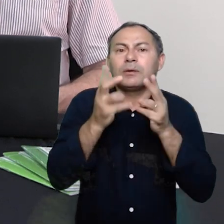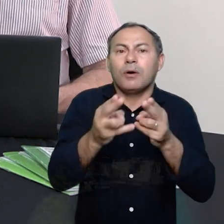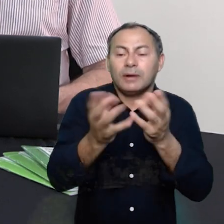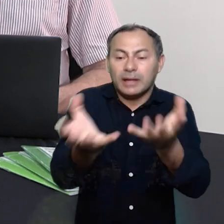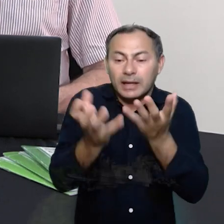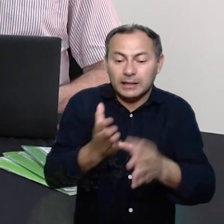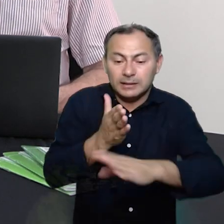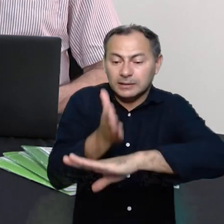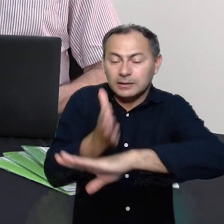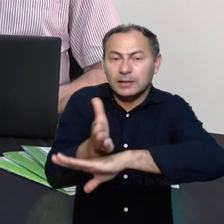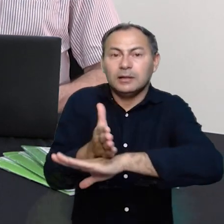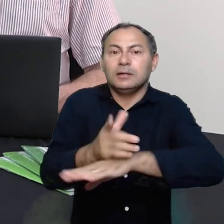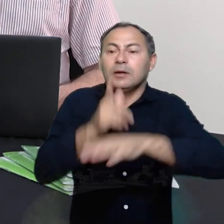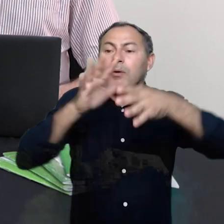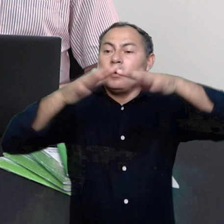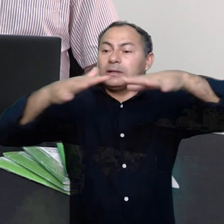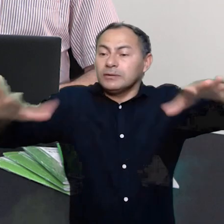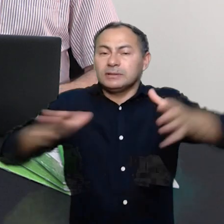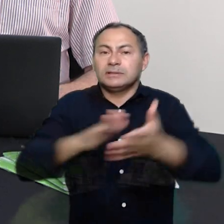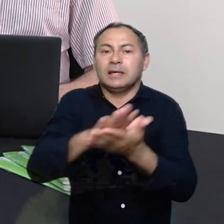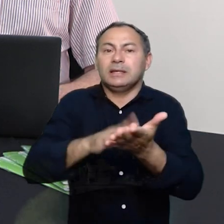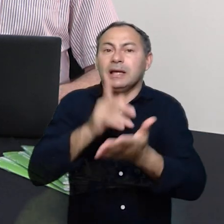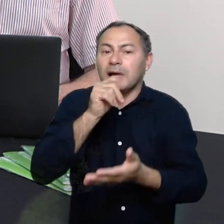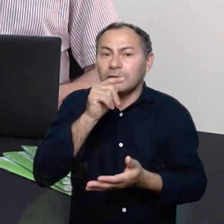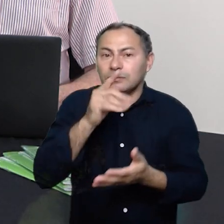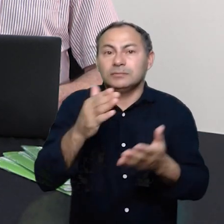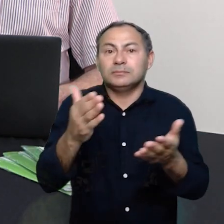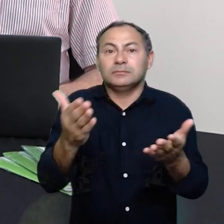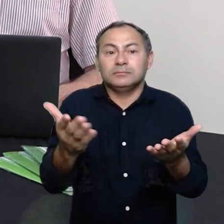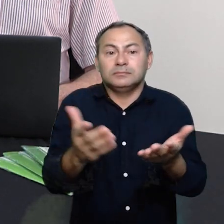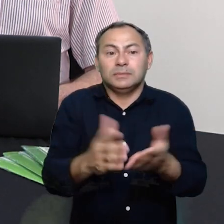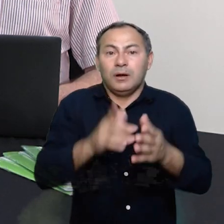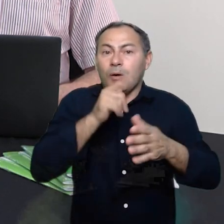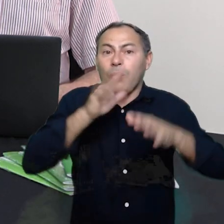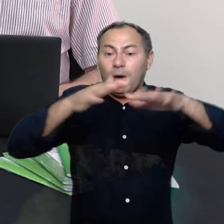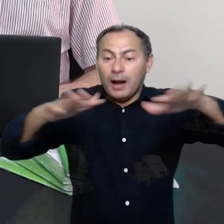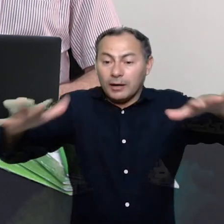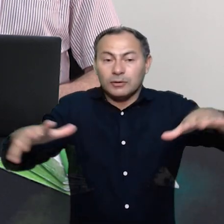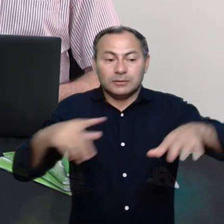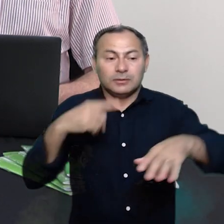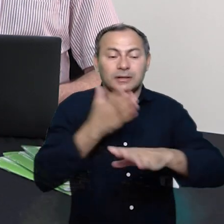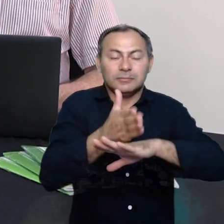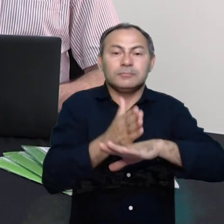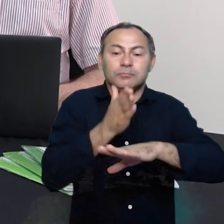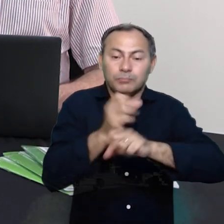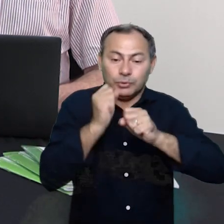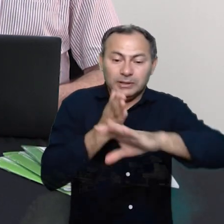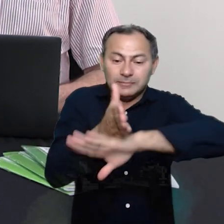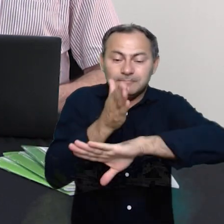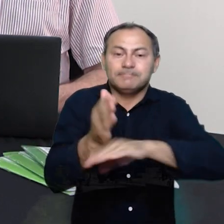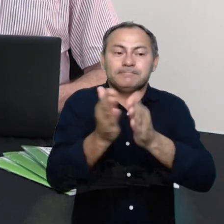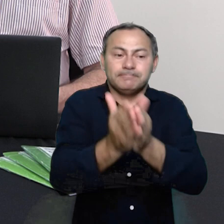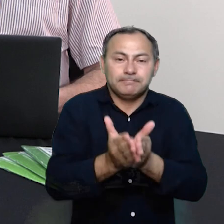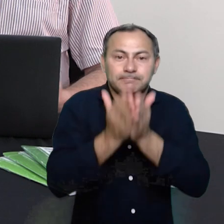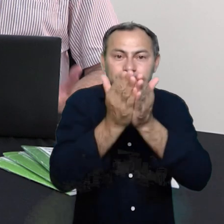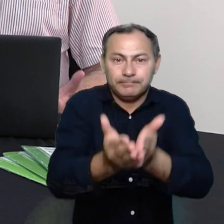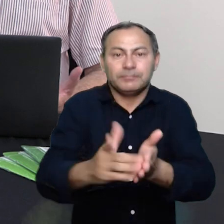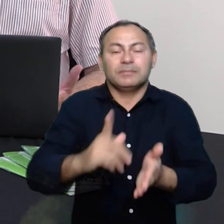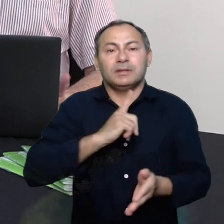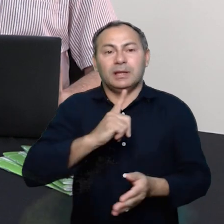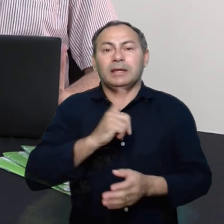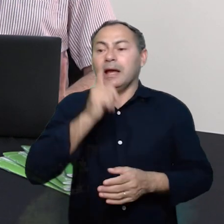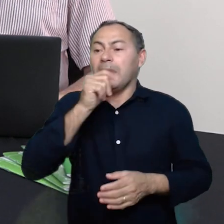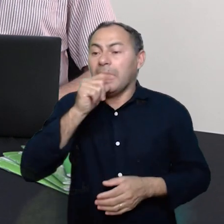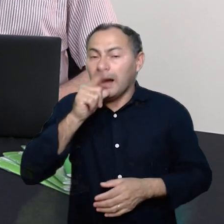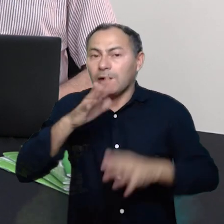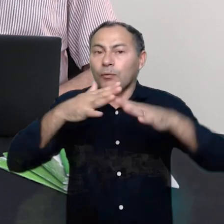querer navegar em oceano sem água. Né? No oceano, para nós podermos navegar, é preciso que haja a água